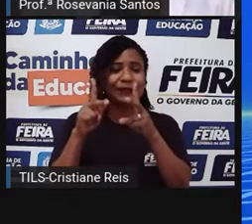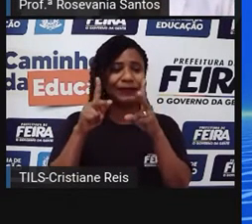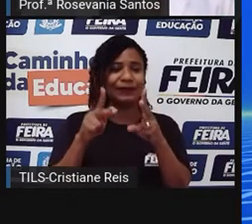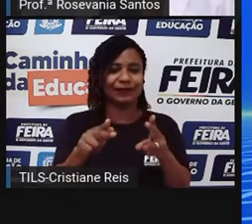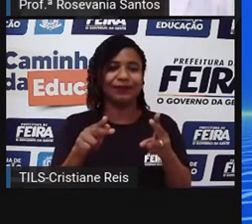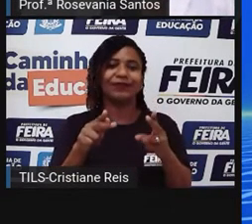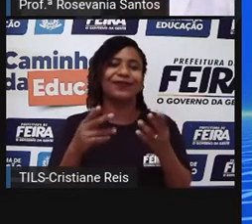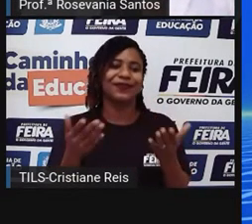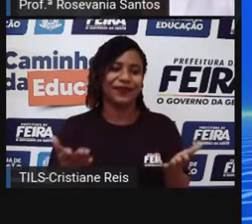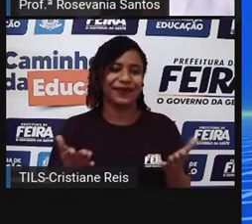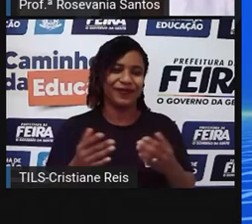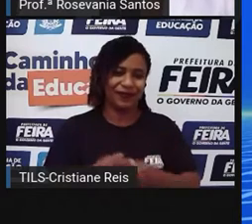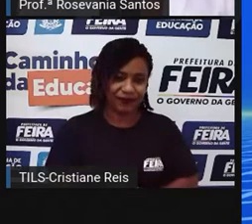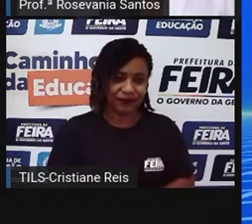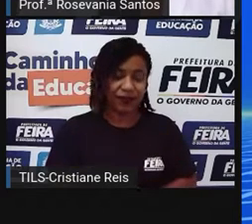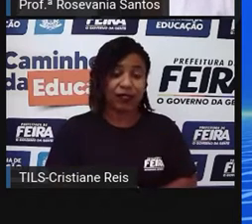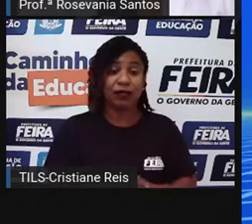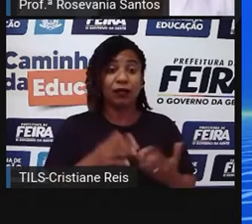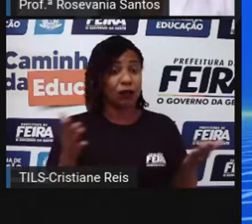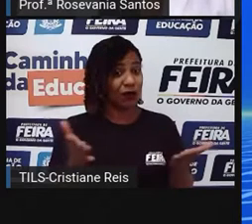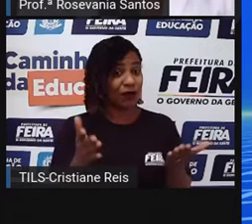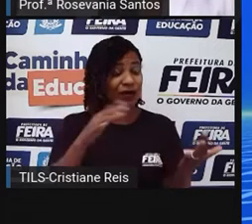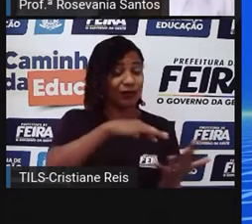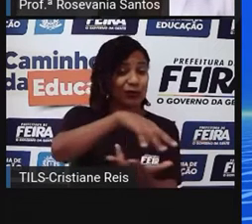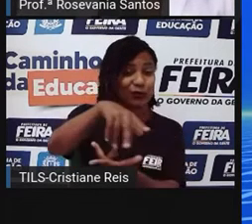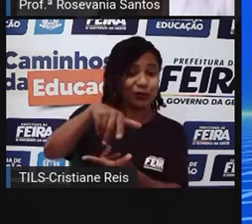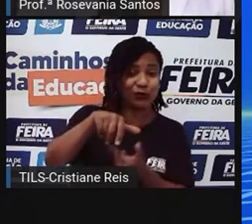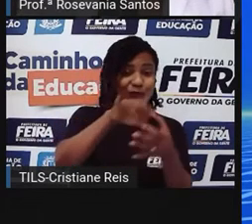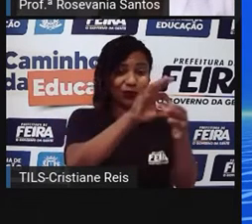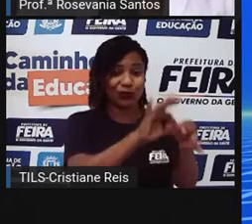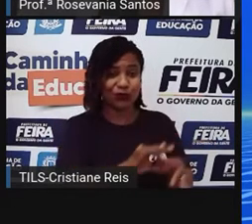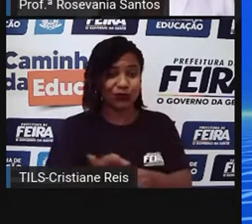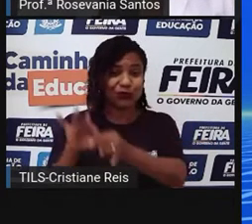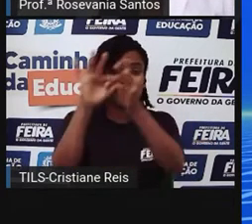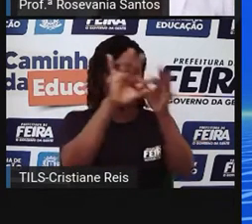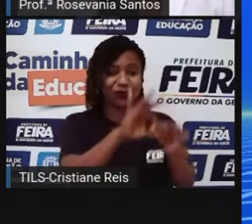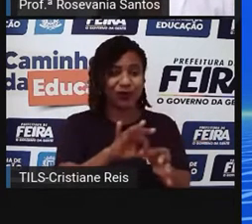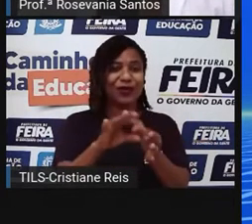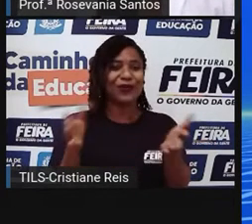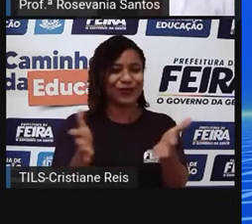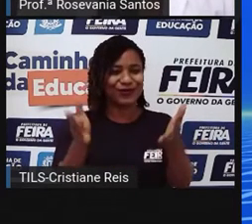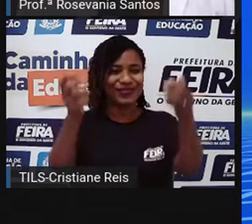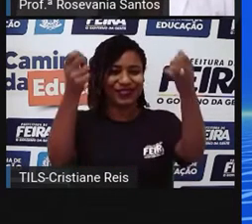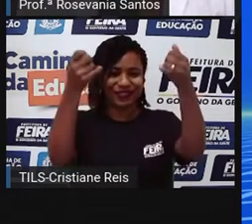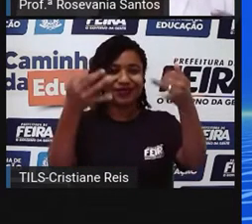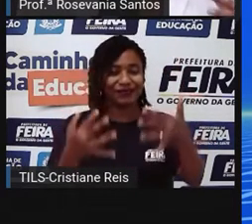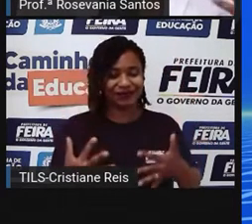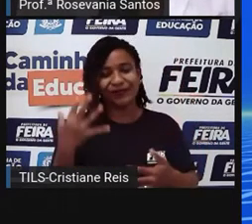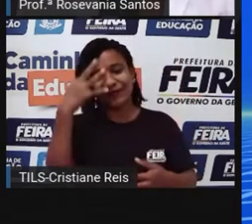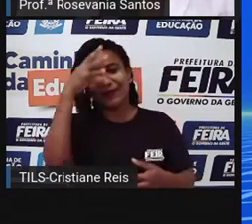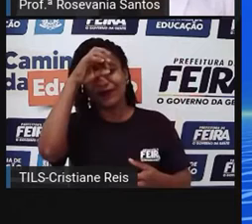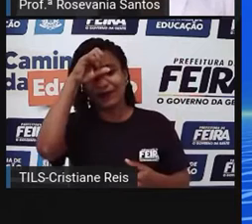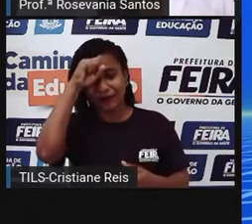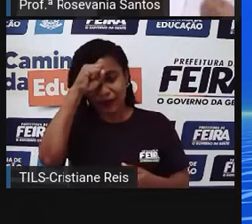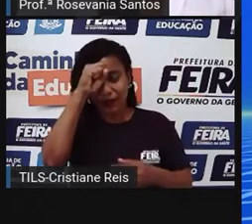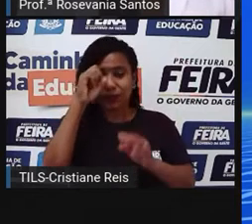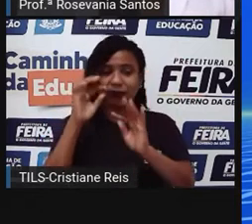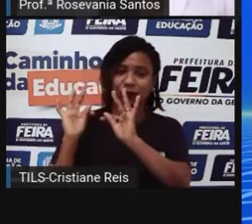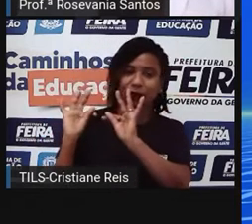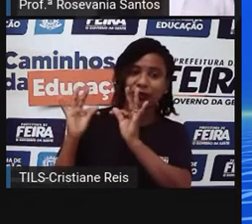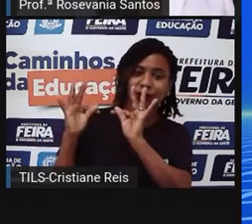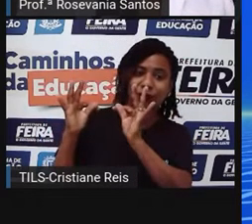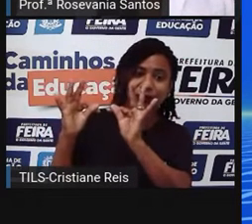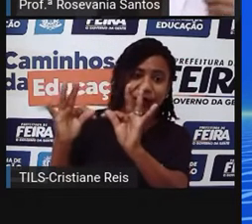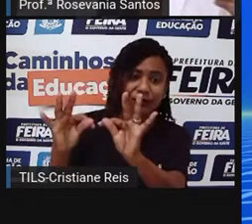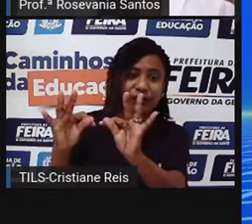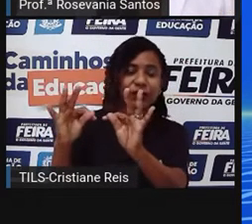veio para ficar, né? E é o que nós vamos falar hoje. Espero que você goste, né? De falar de tecnologia, de falar